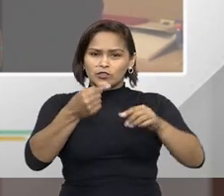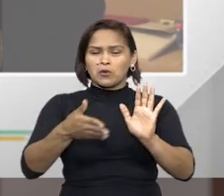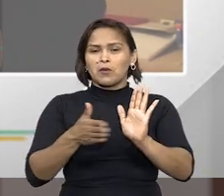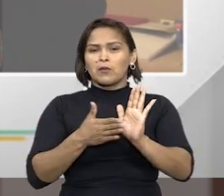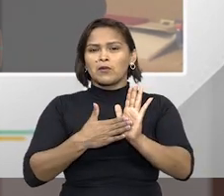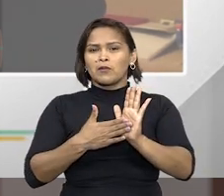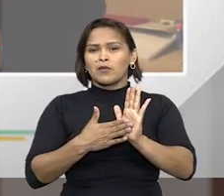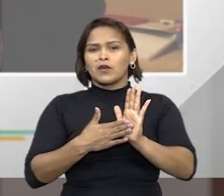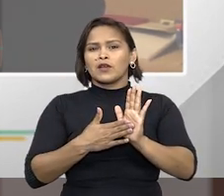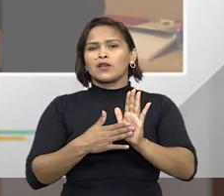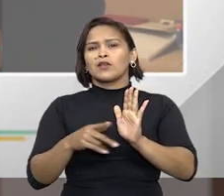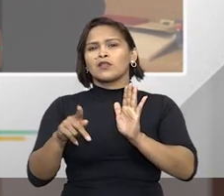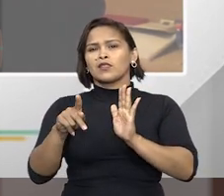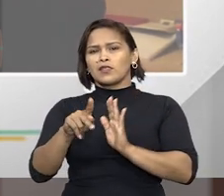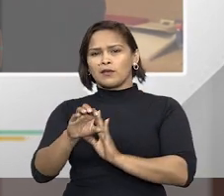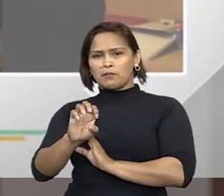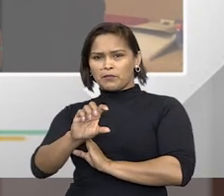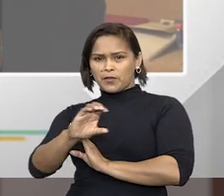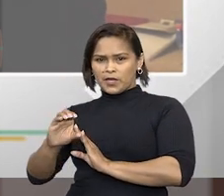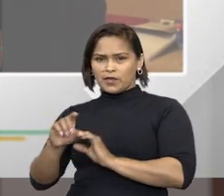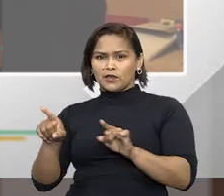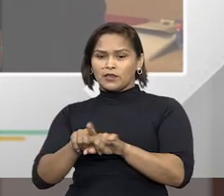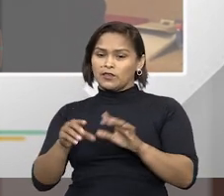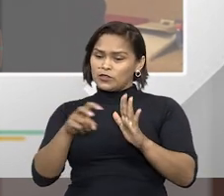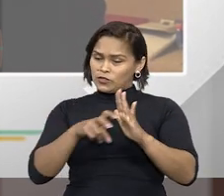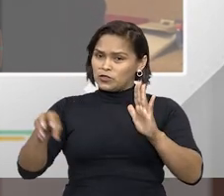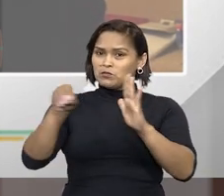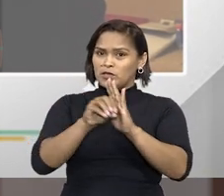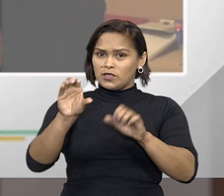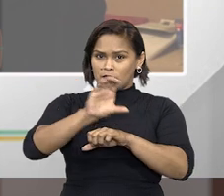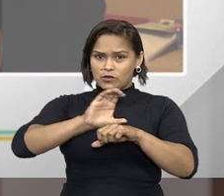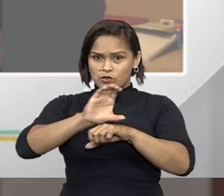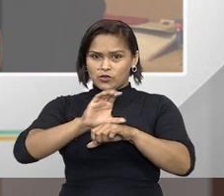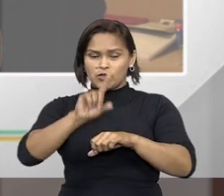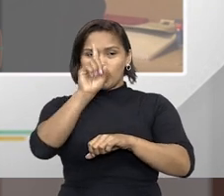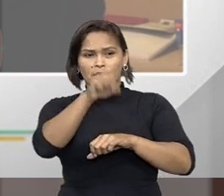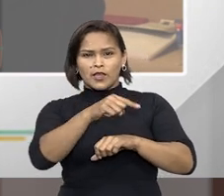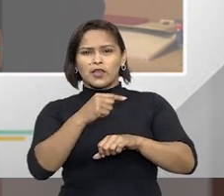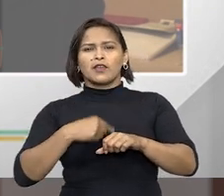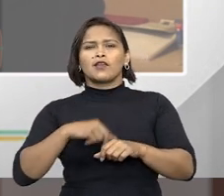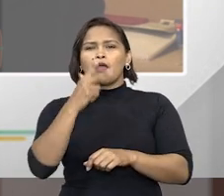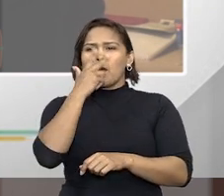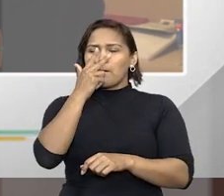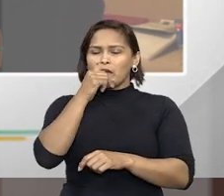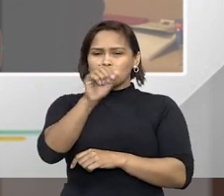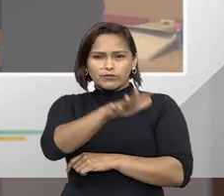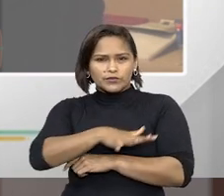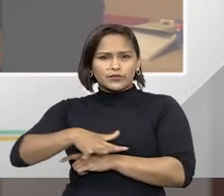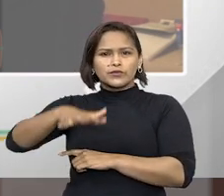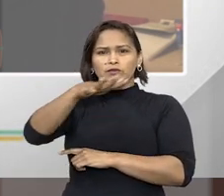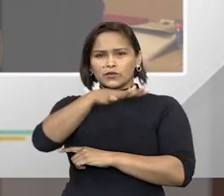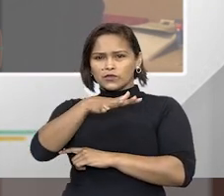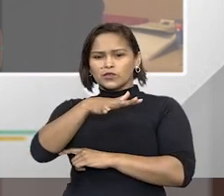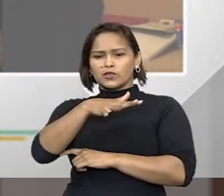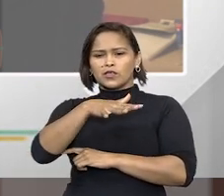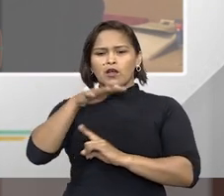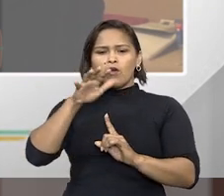PEC, uma proposta de emenda constitucional, que é a questão da repercussão geral, né, para o